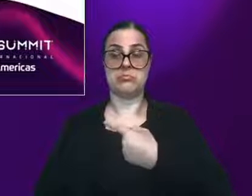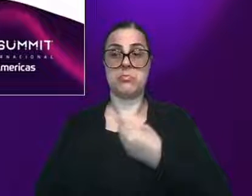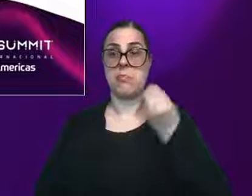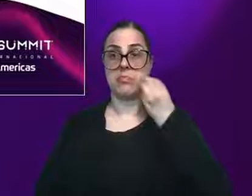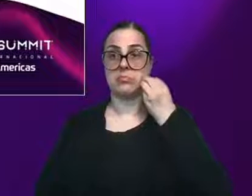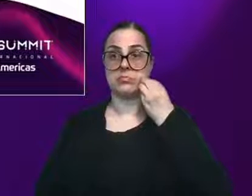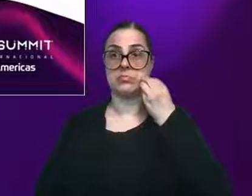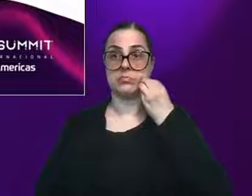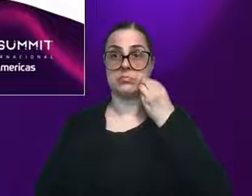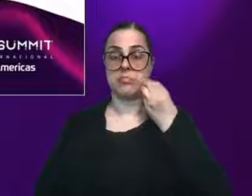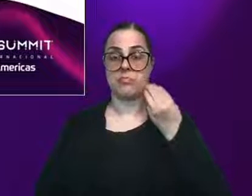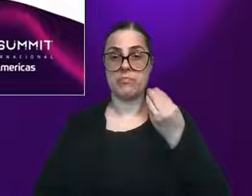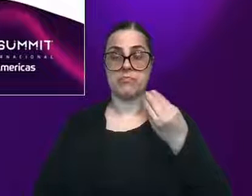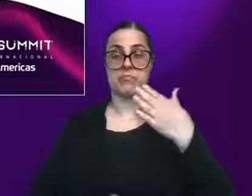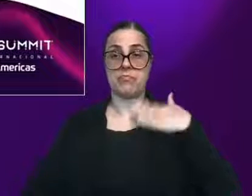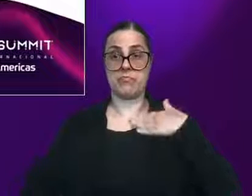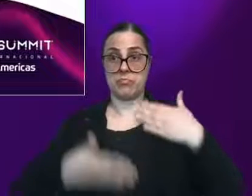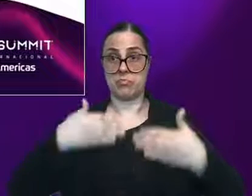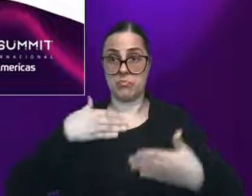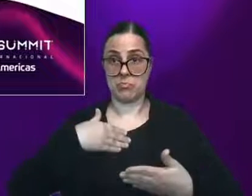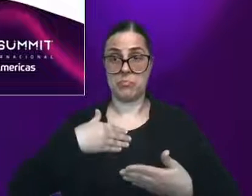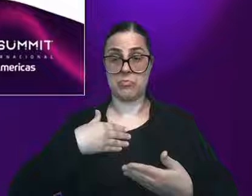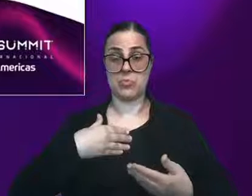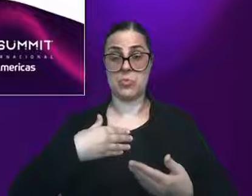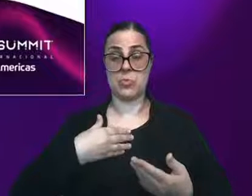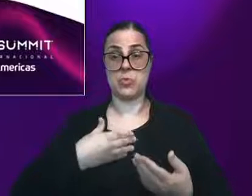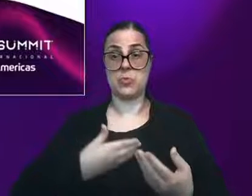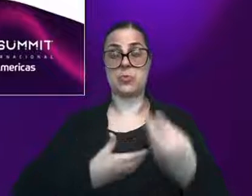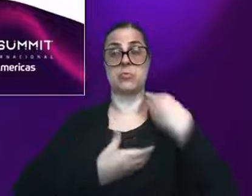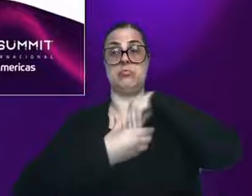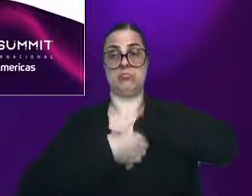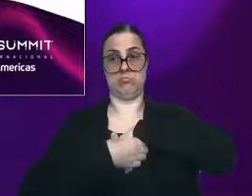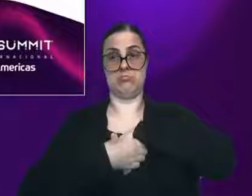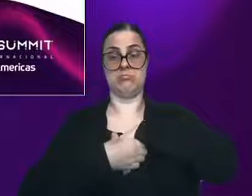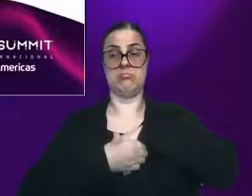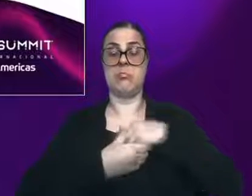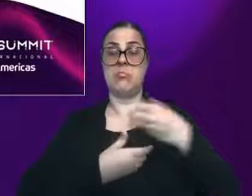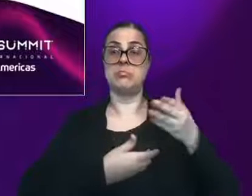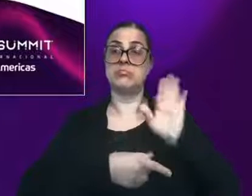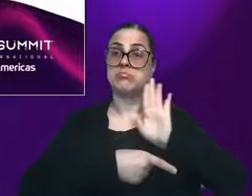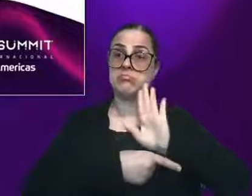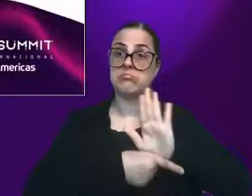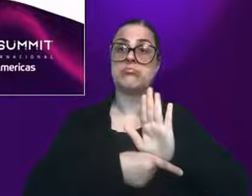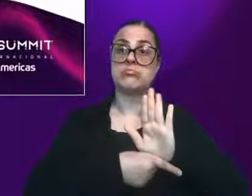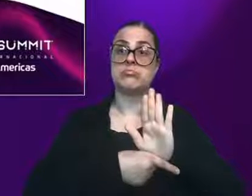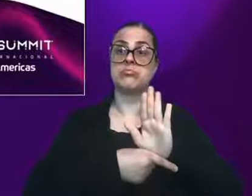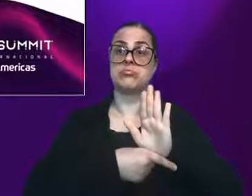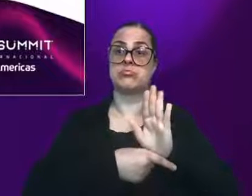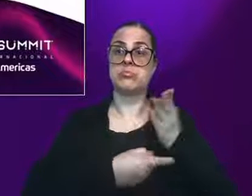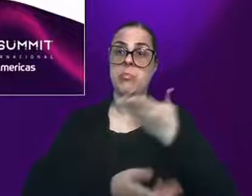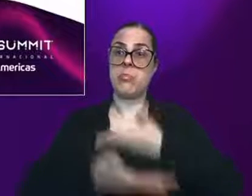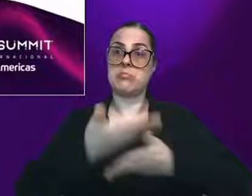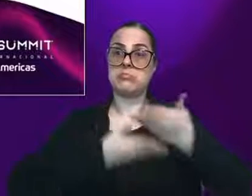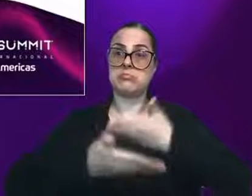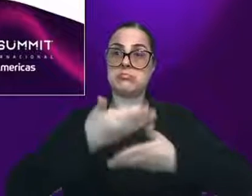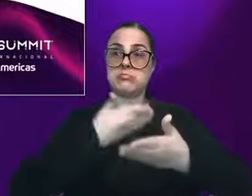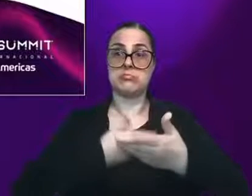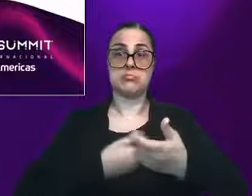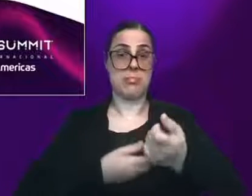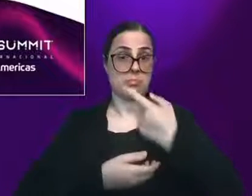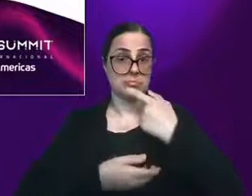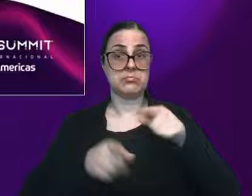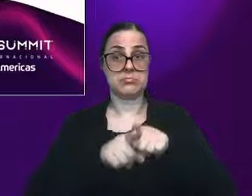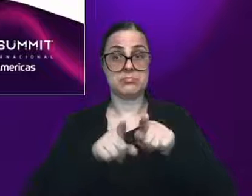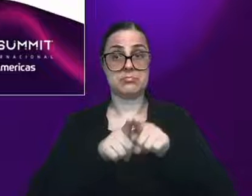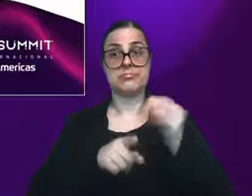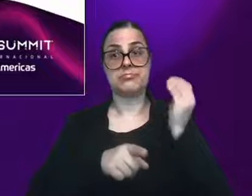drogas, e apenas 6% é colocado como material para ressuscitação propriamente